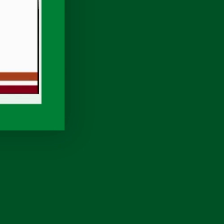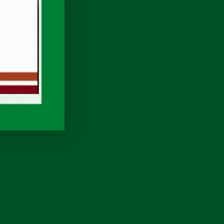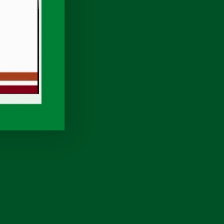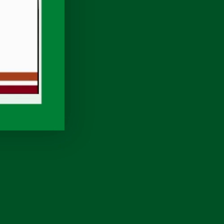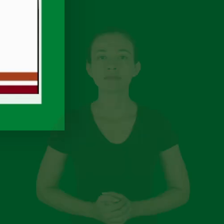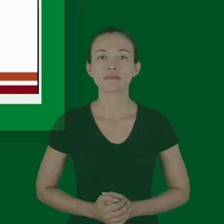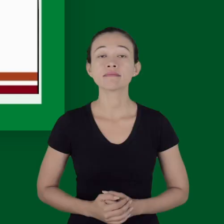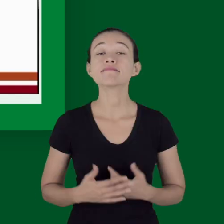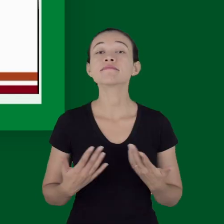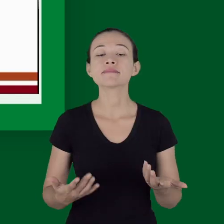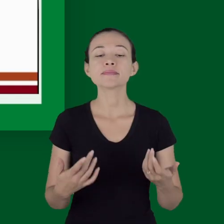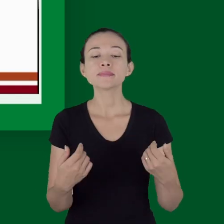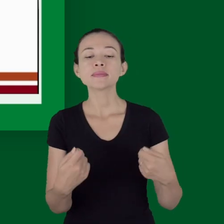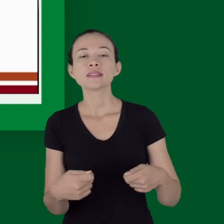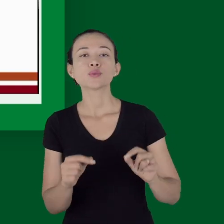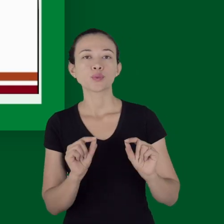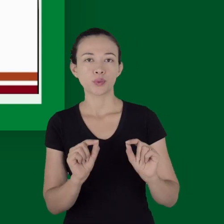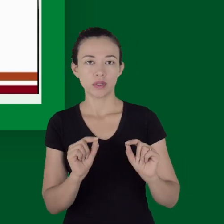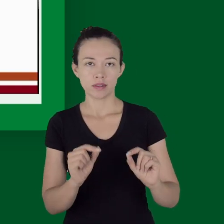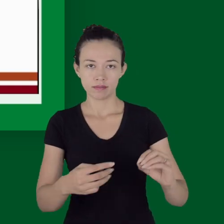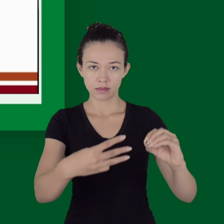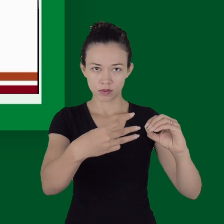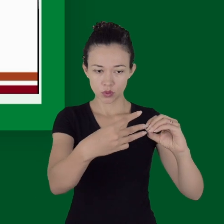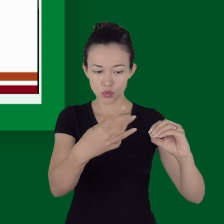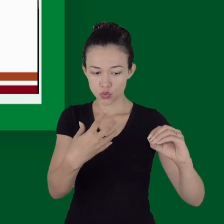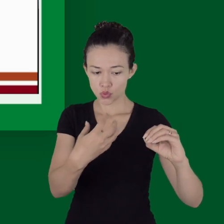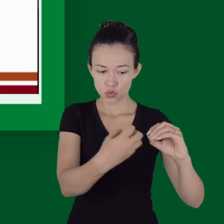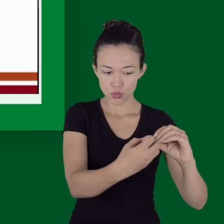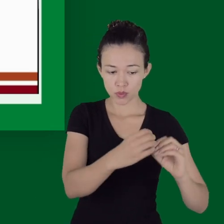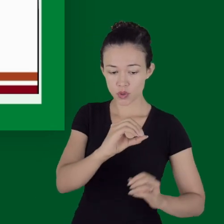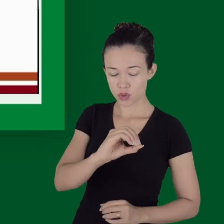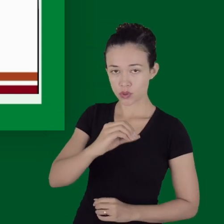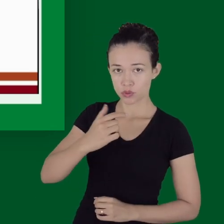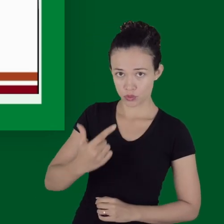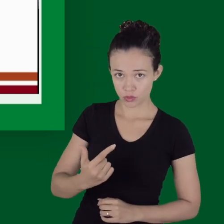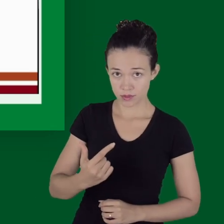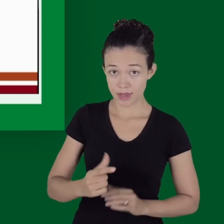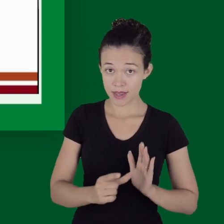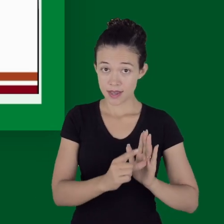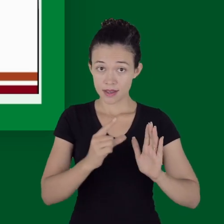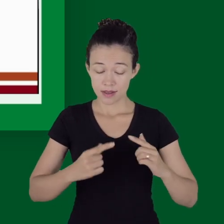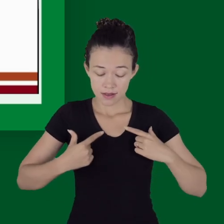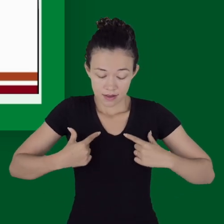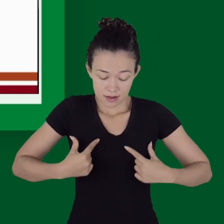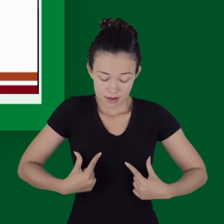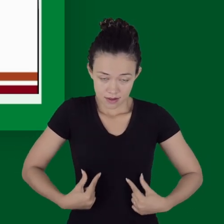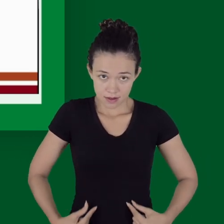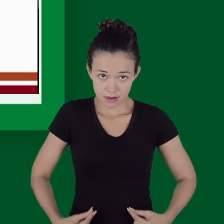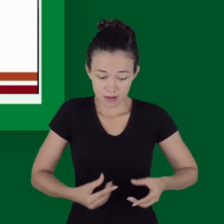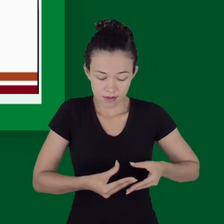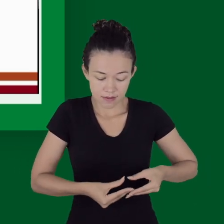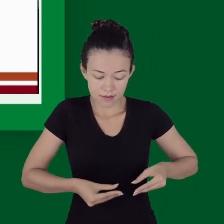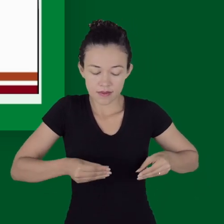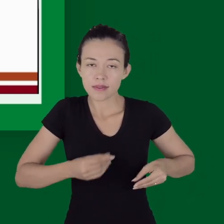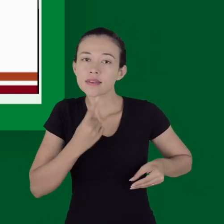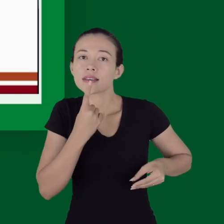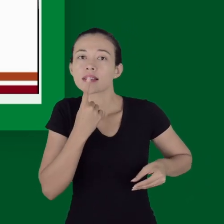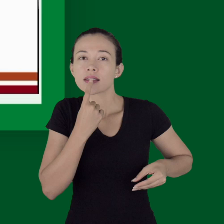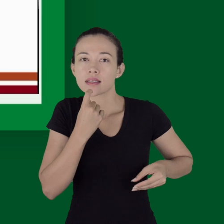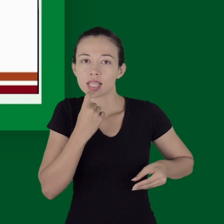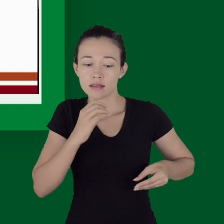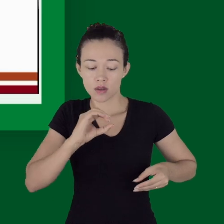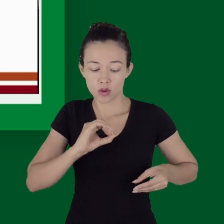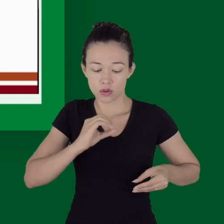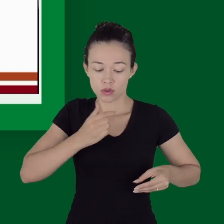eh a gente precisa Então da ligação Para que ocorra a oxigenação celular a gente precisa Então da ligação do oxigênio com as hassas nos